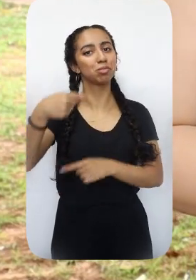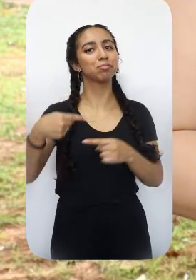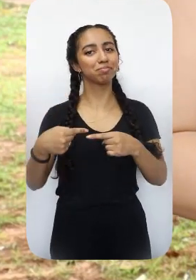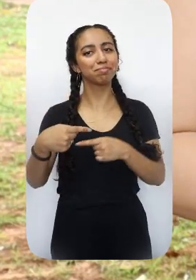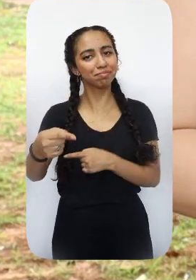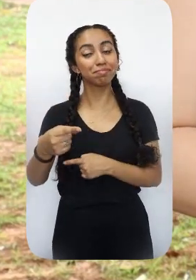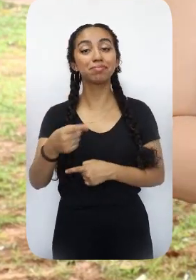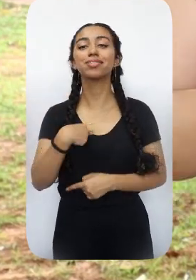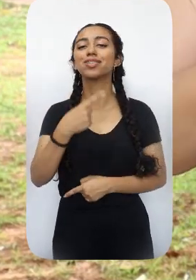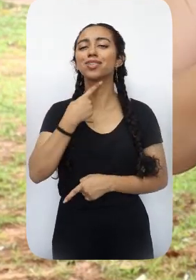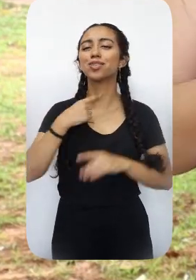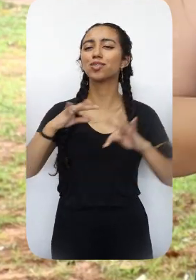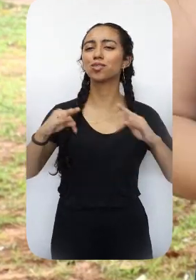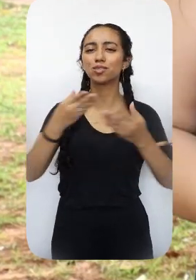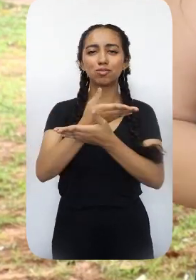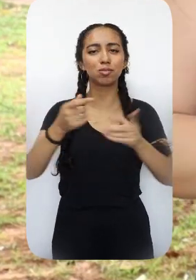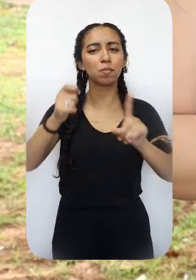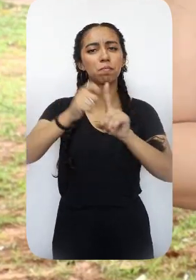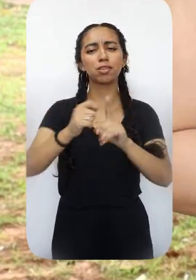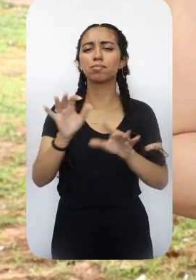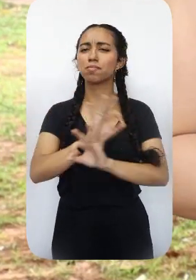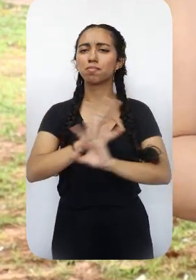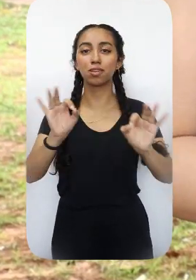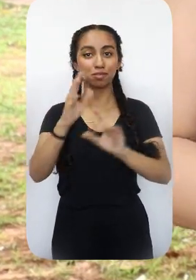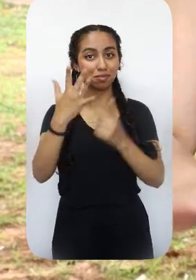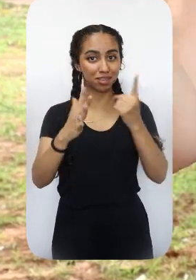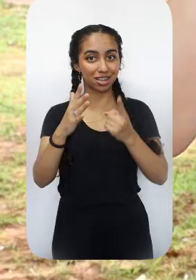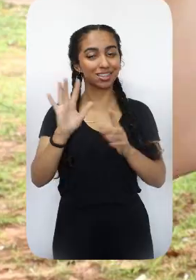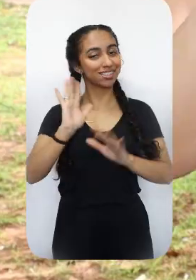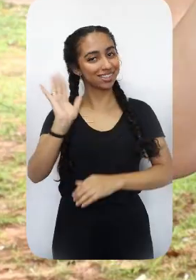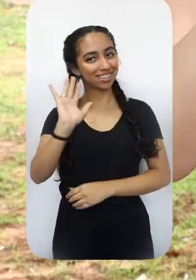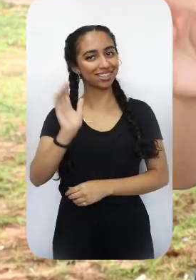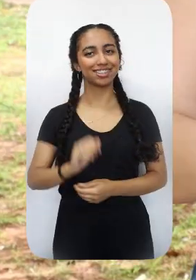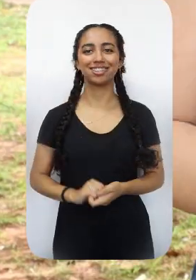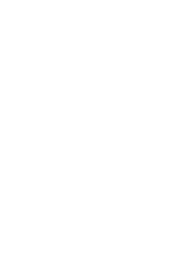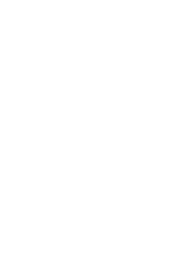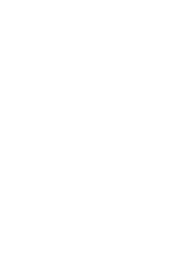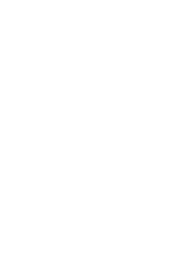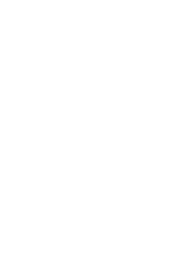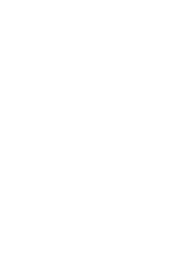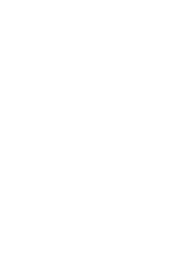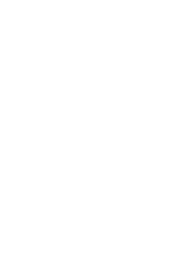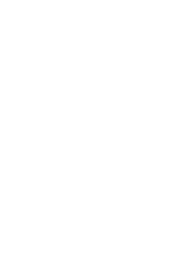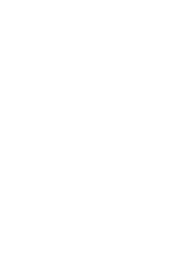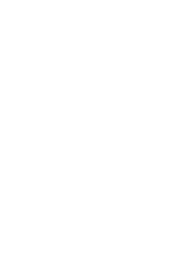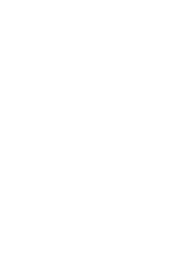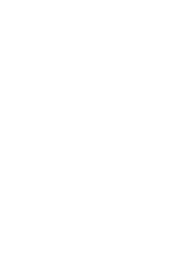mais na próxima semana. Desejamos um ótimo mês de fevereiro a todos. Tchau!